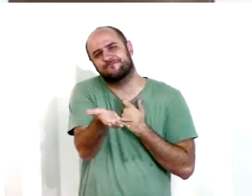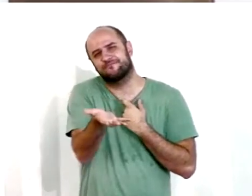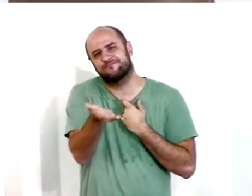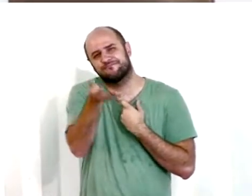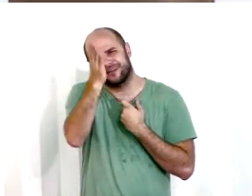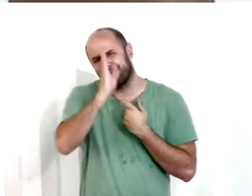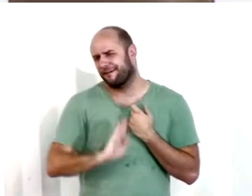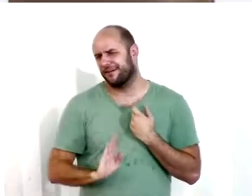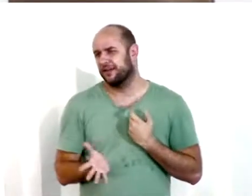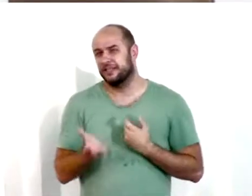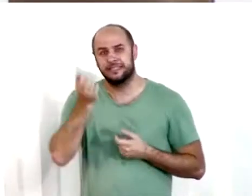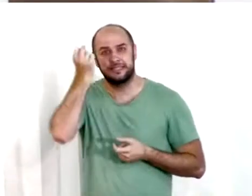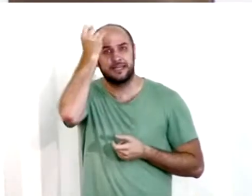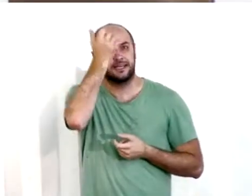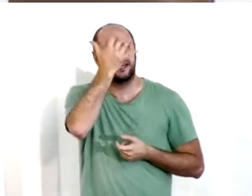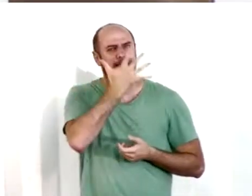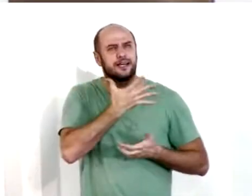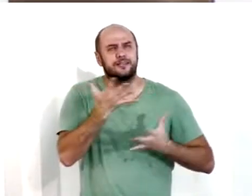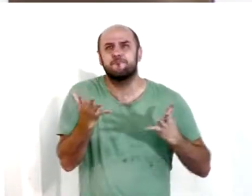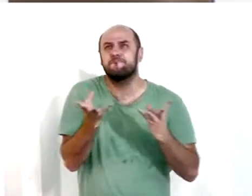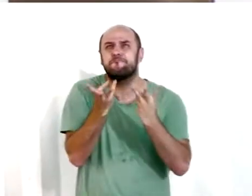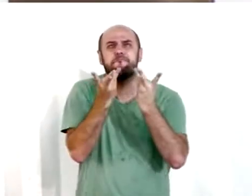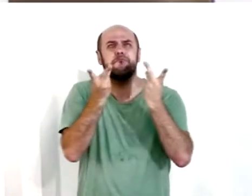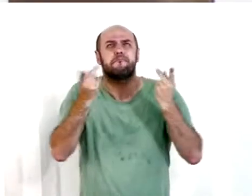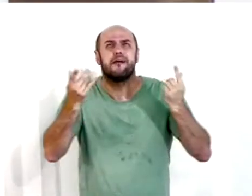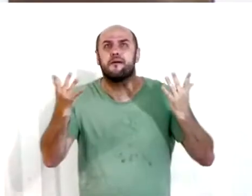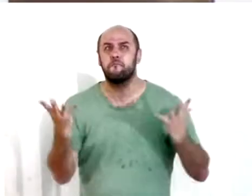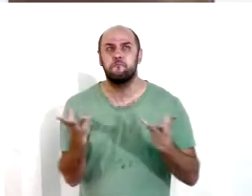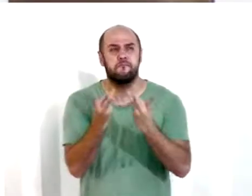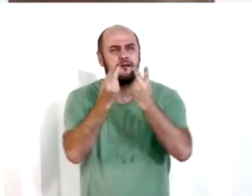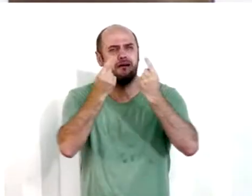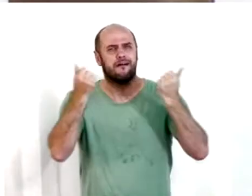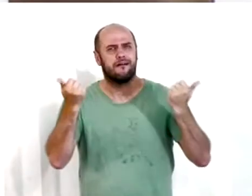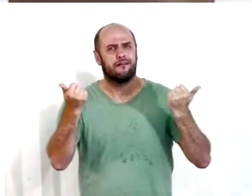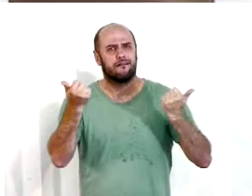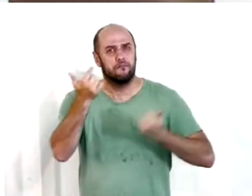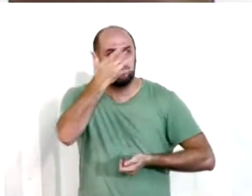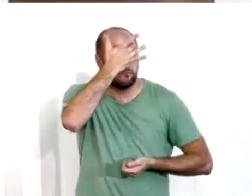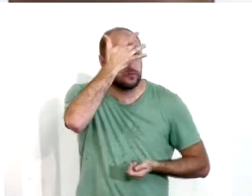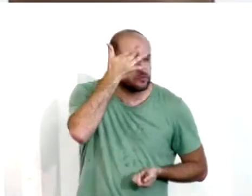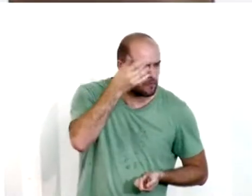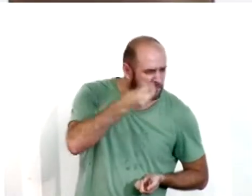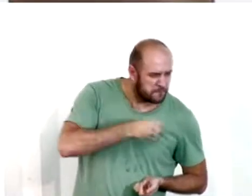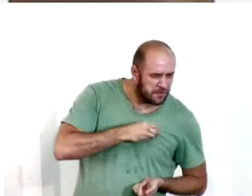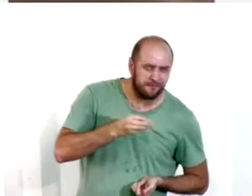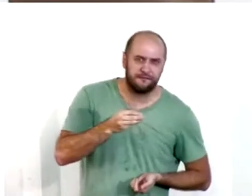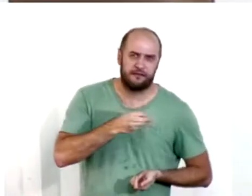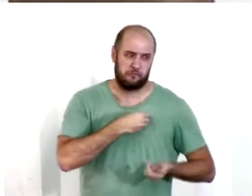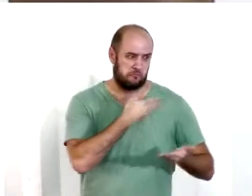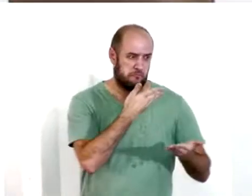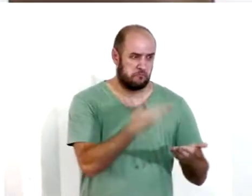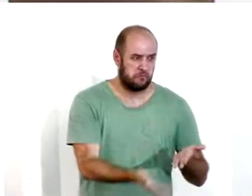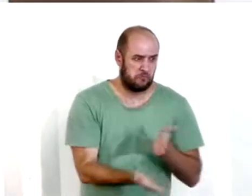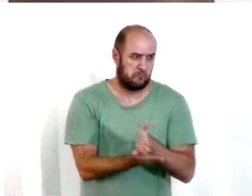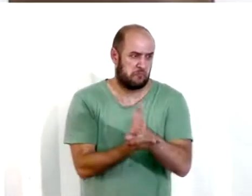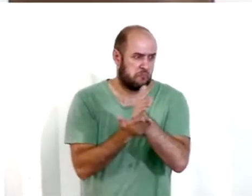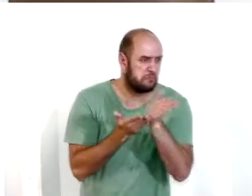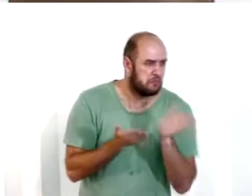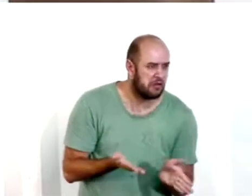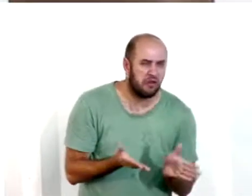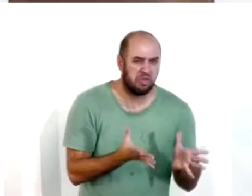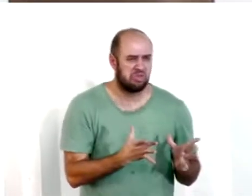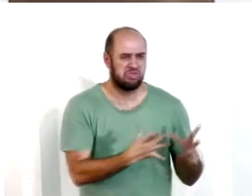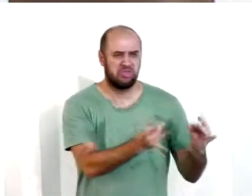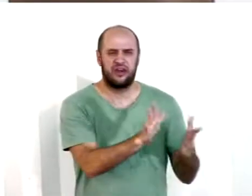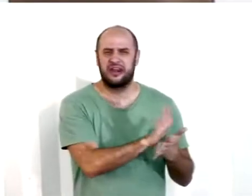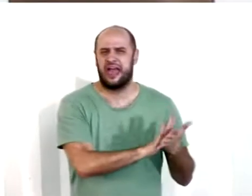E essa graça é tão rica, que os pecadores, os condenados, aqueles que não